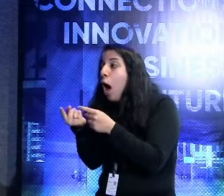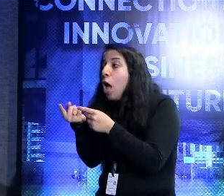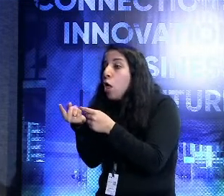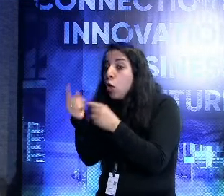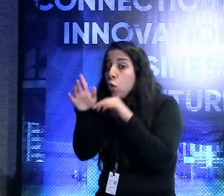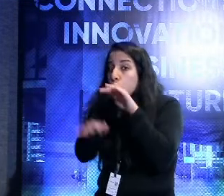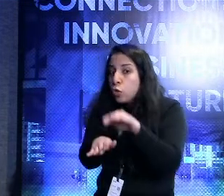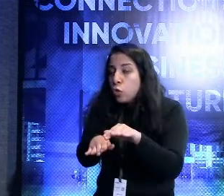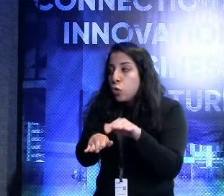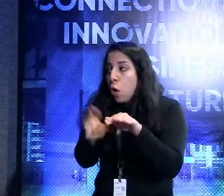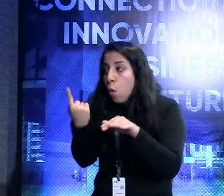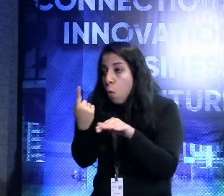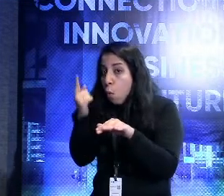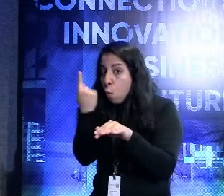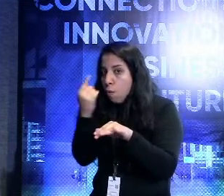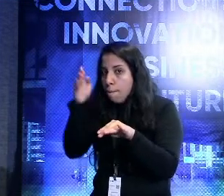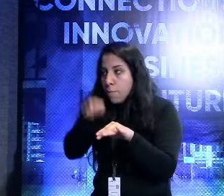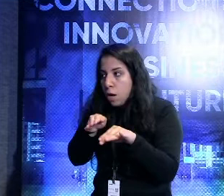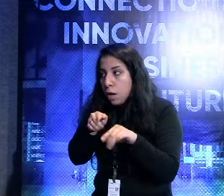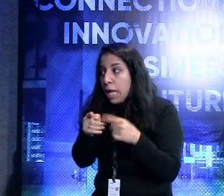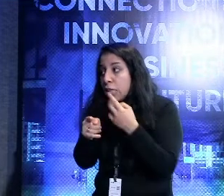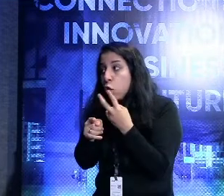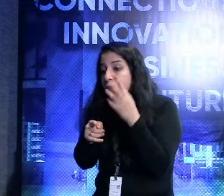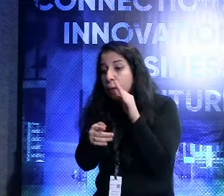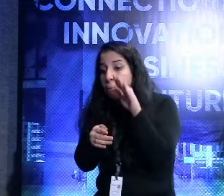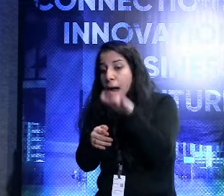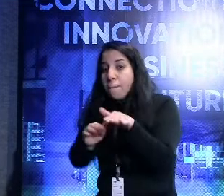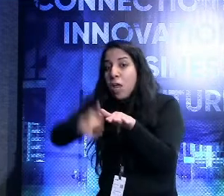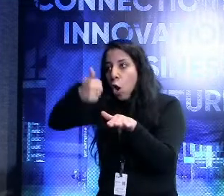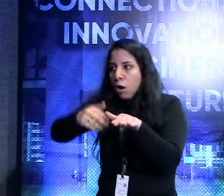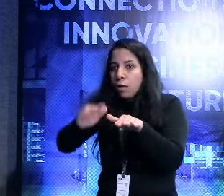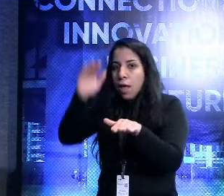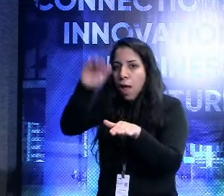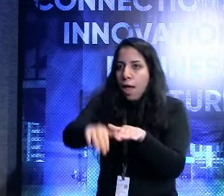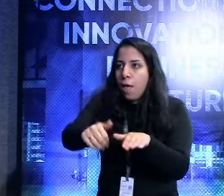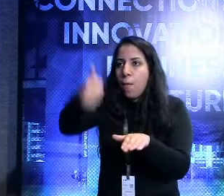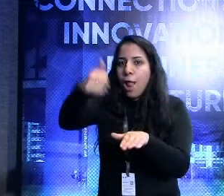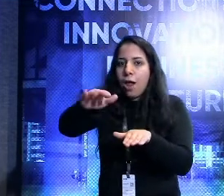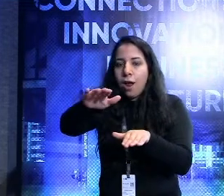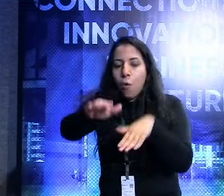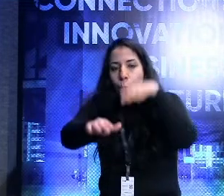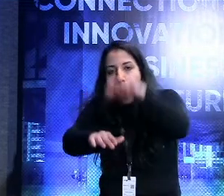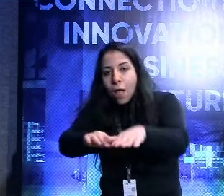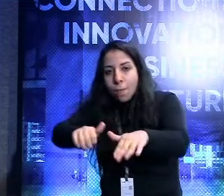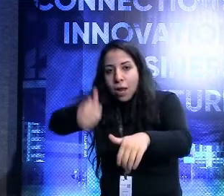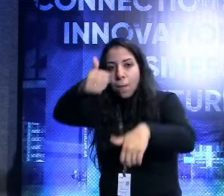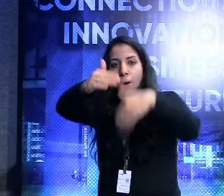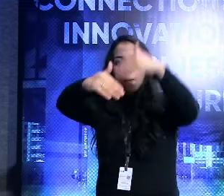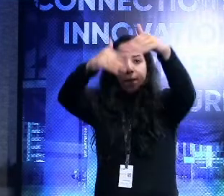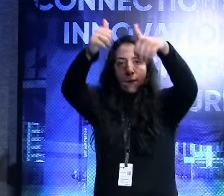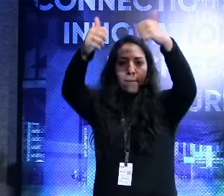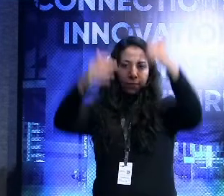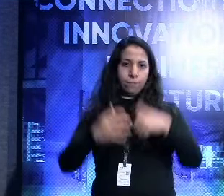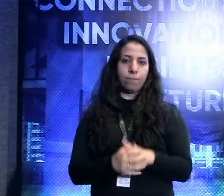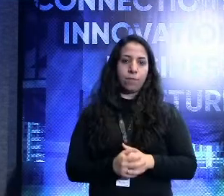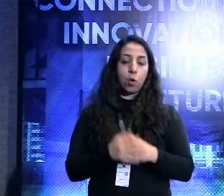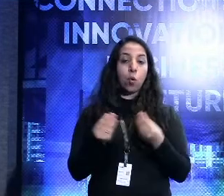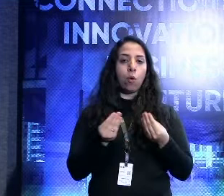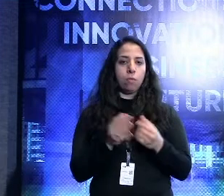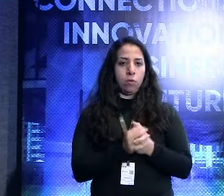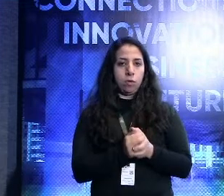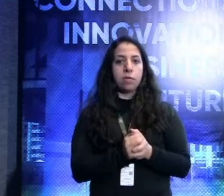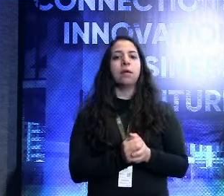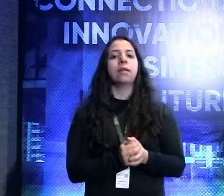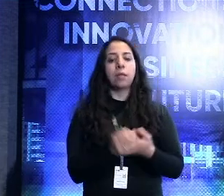melhor, para chegar no quarto passo e no quinto passo melhor, né? Então, aqui eu vou criar as ações para a gente realizar as visões que a